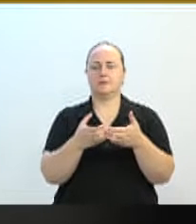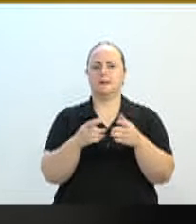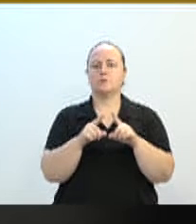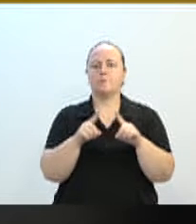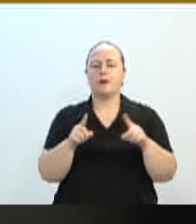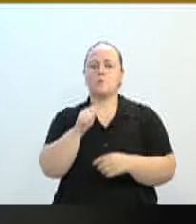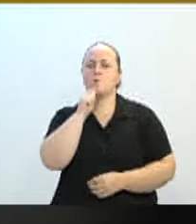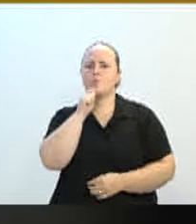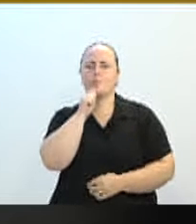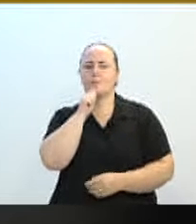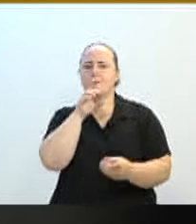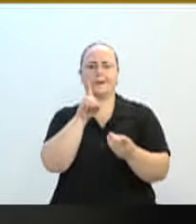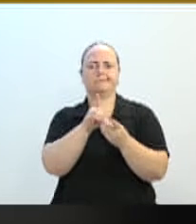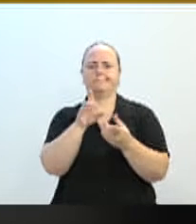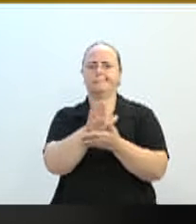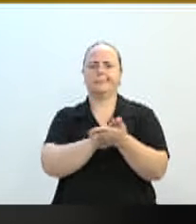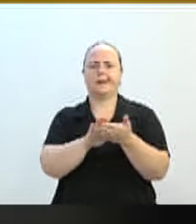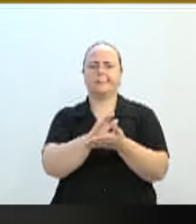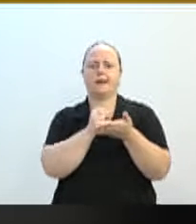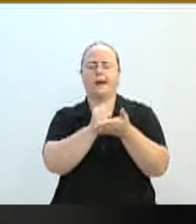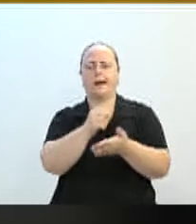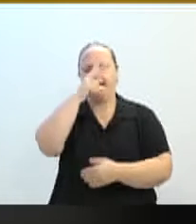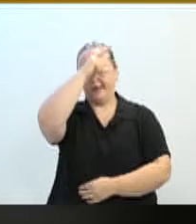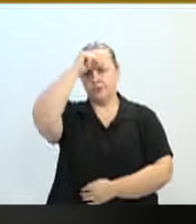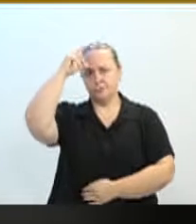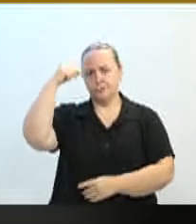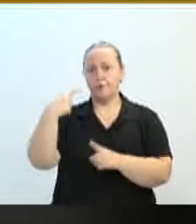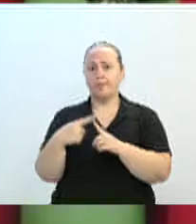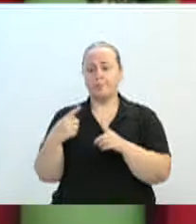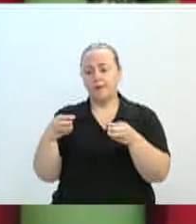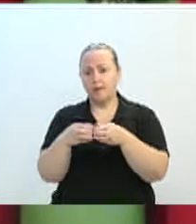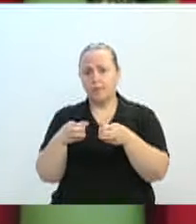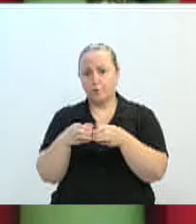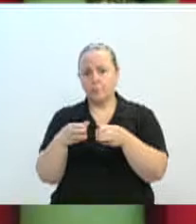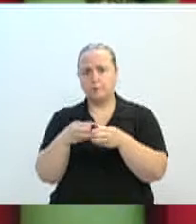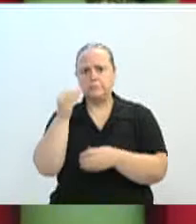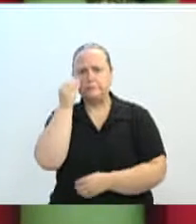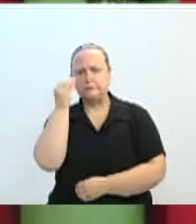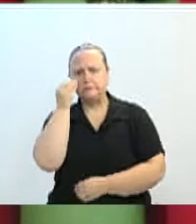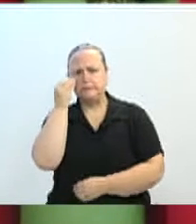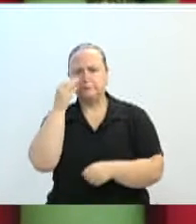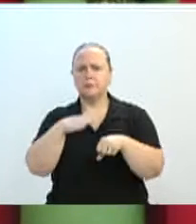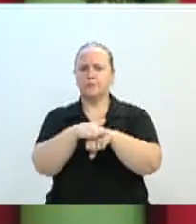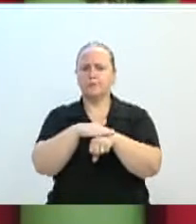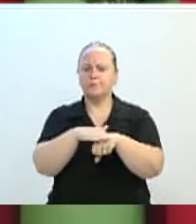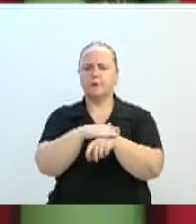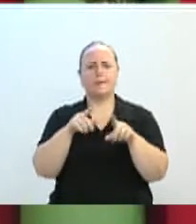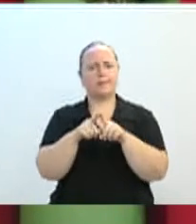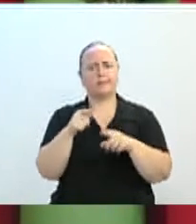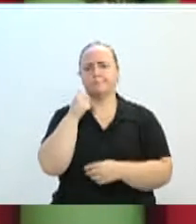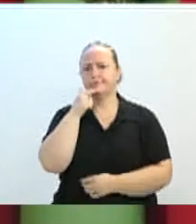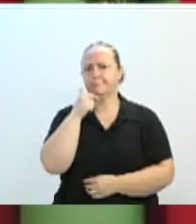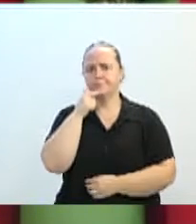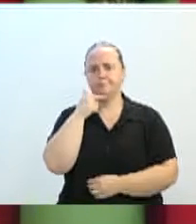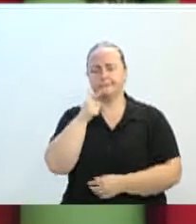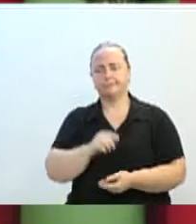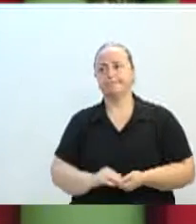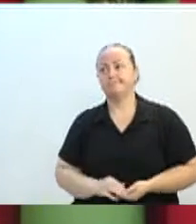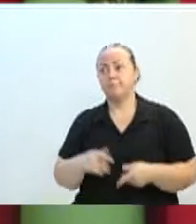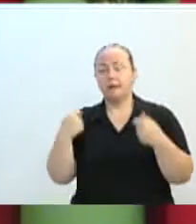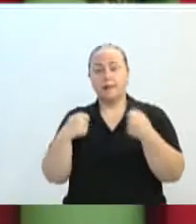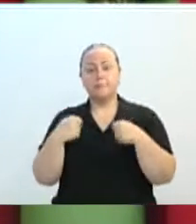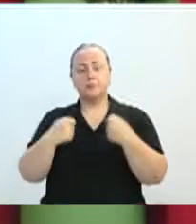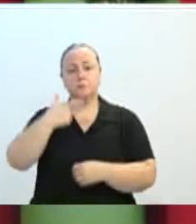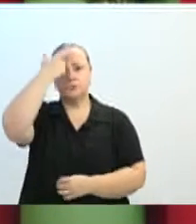atendida pelo prefeito que tentou fazer conversas na prefeitura vereadores da base e não foi atendido E aí precisou que esse